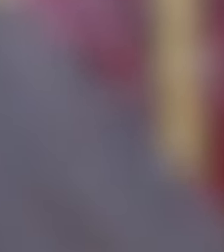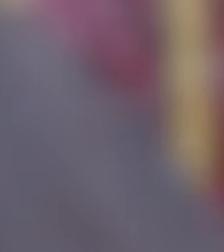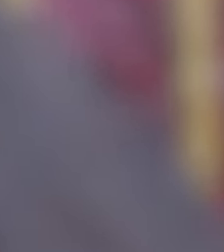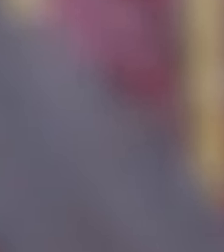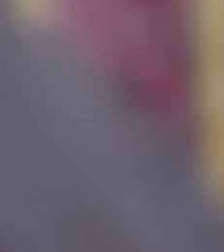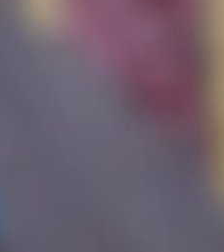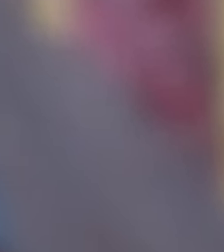louvado